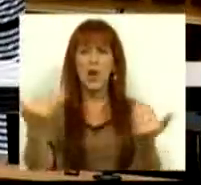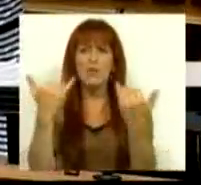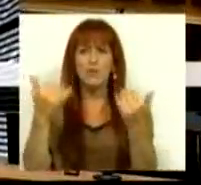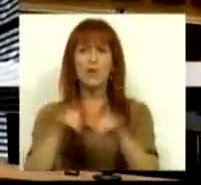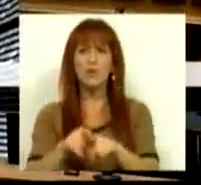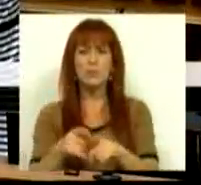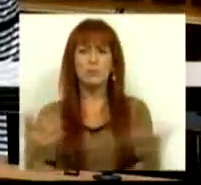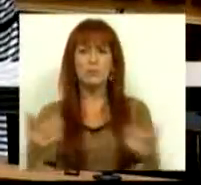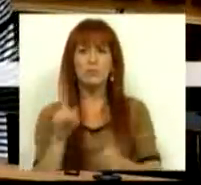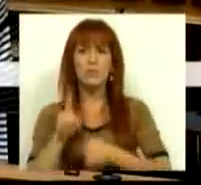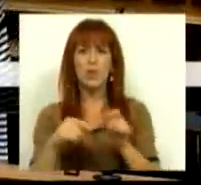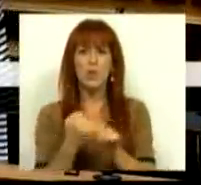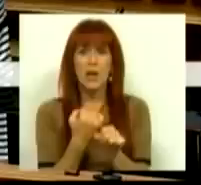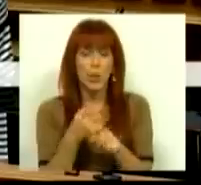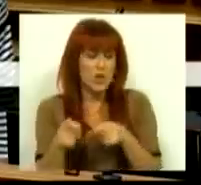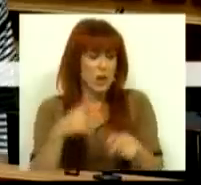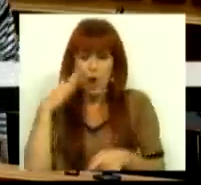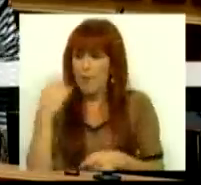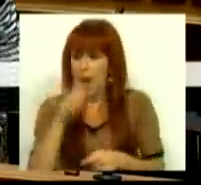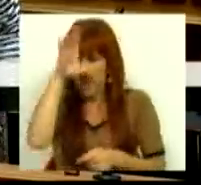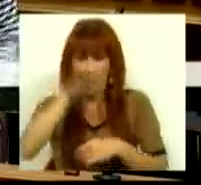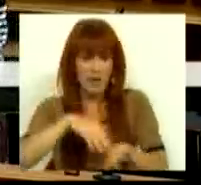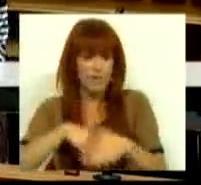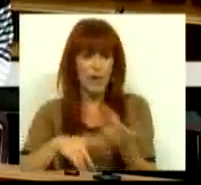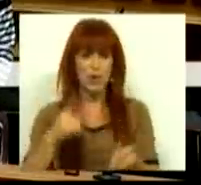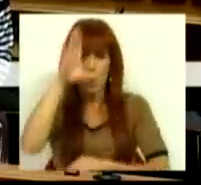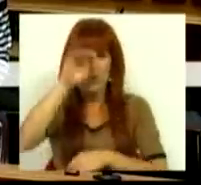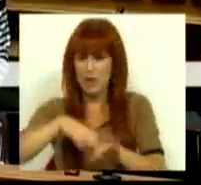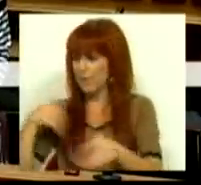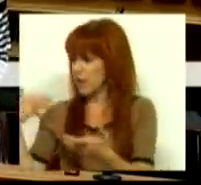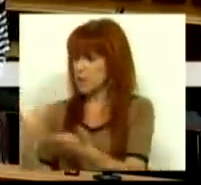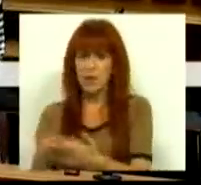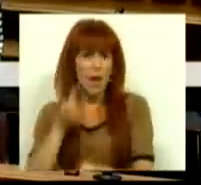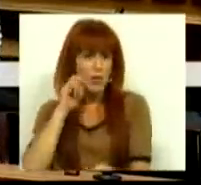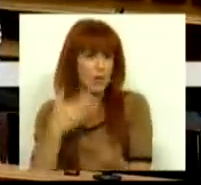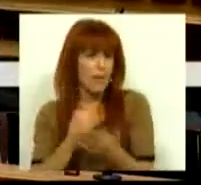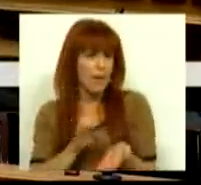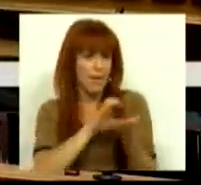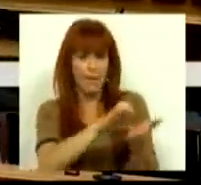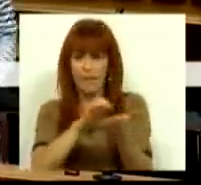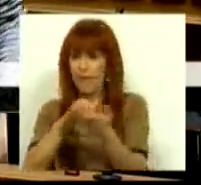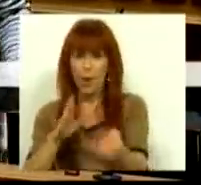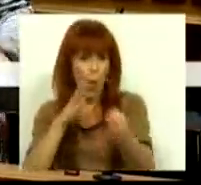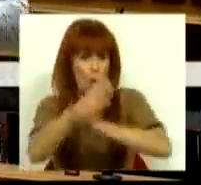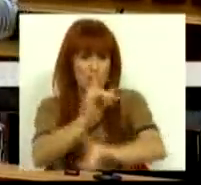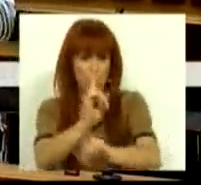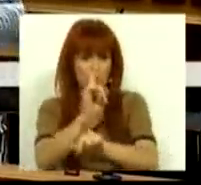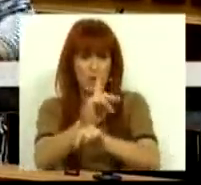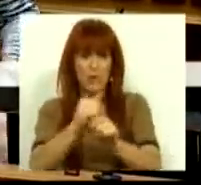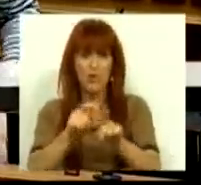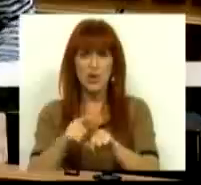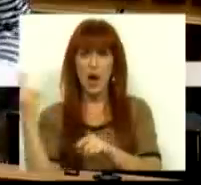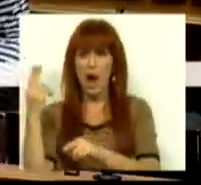informação que mais não passa do que um ato de gestão corrente do Governo. O que o Governo fez foi assegurar o financiamento para dar continuidade